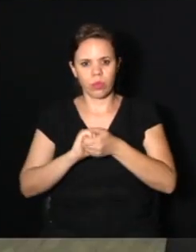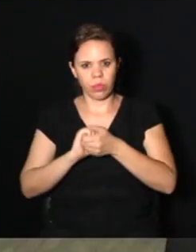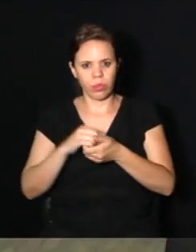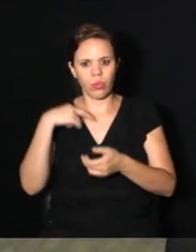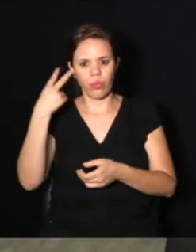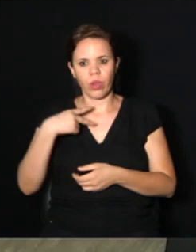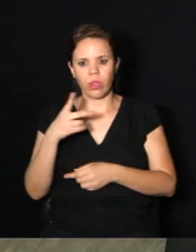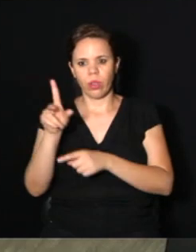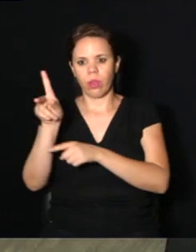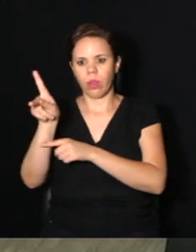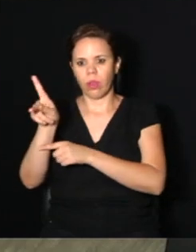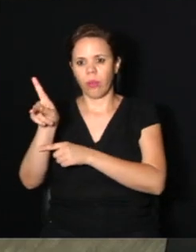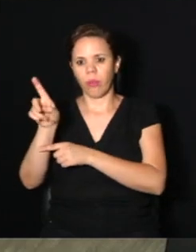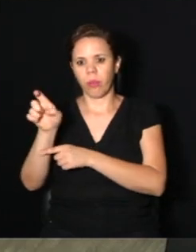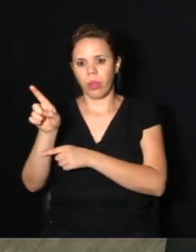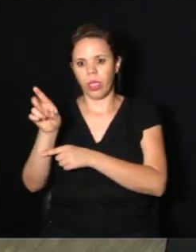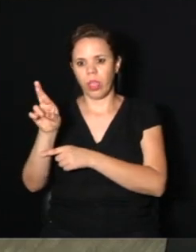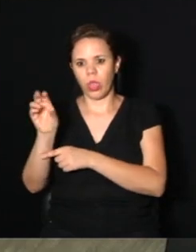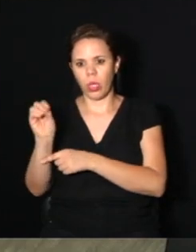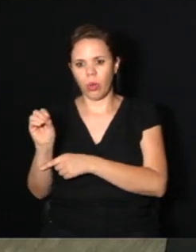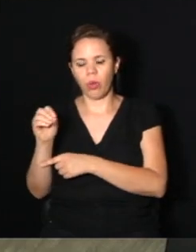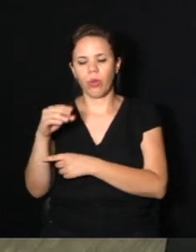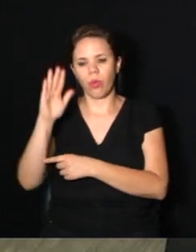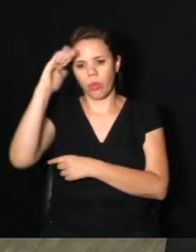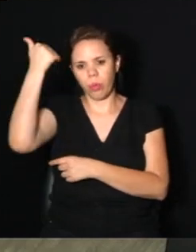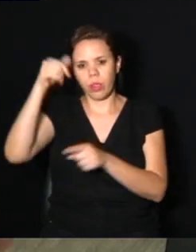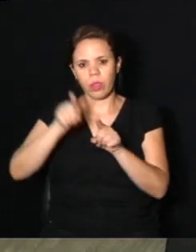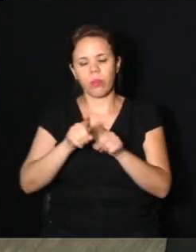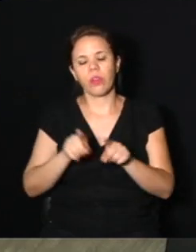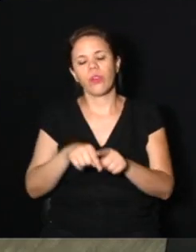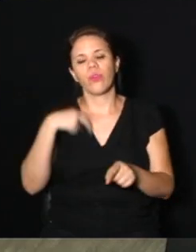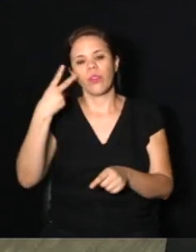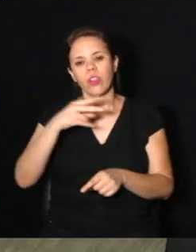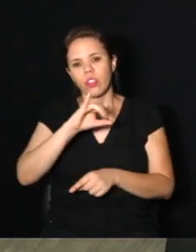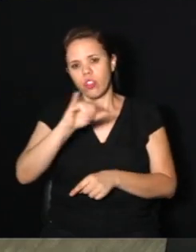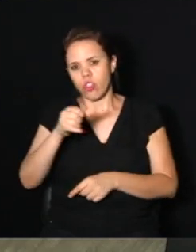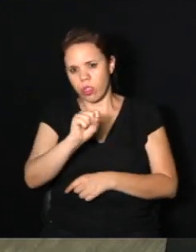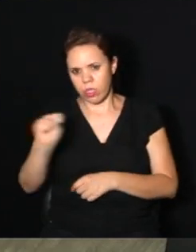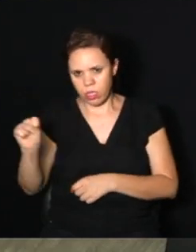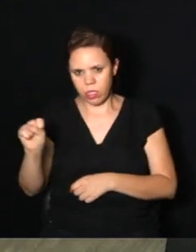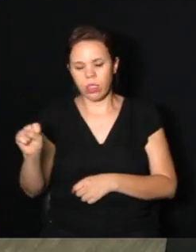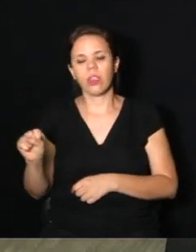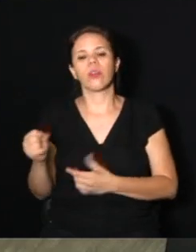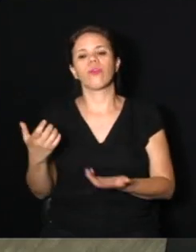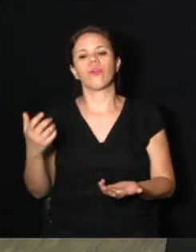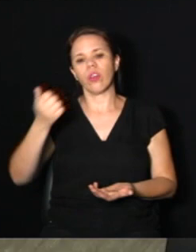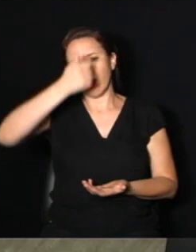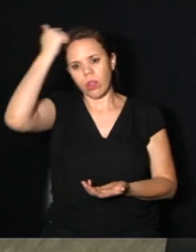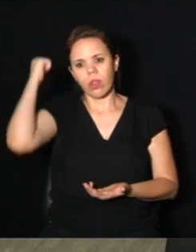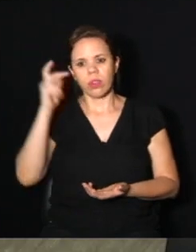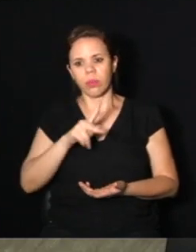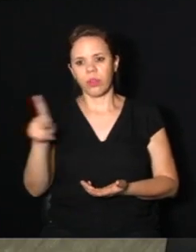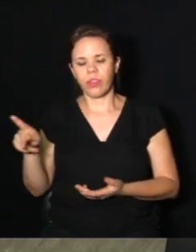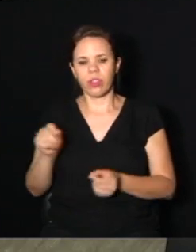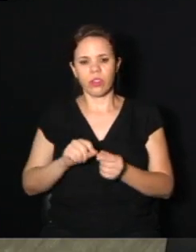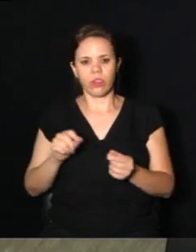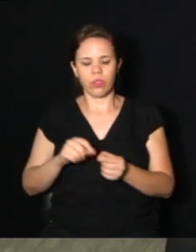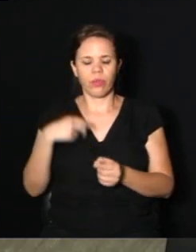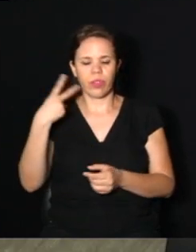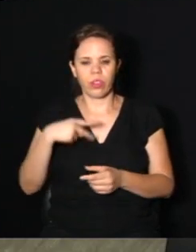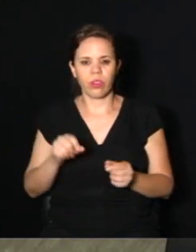Pedro Tourinho, o professor Alberto, o vereador J. Silva, o Lúcio, o senhor José, não é isso? Que representa